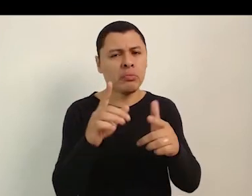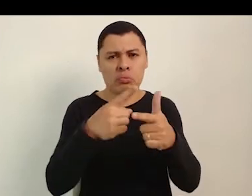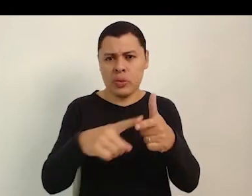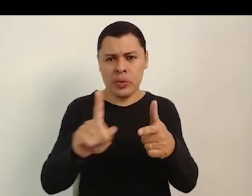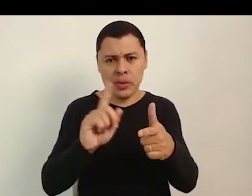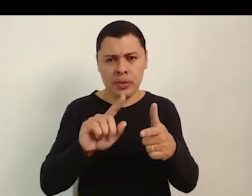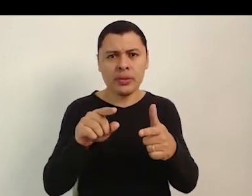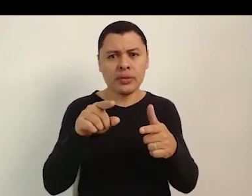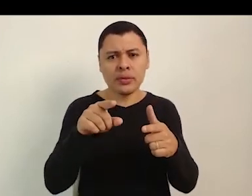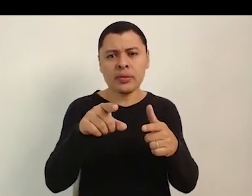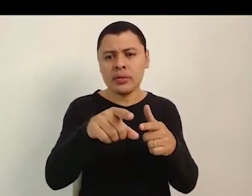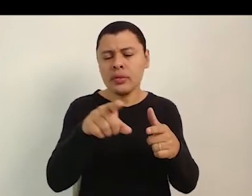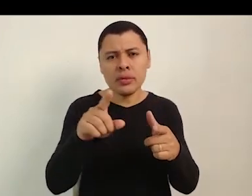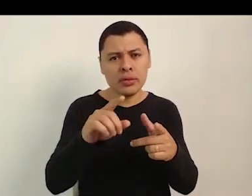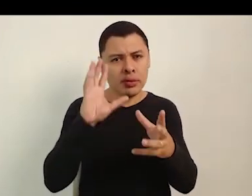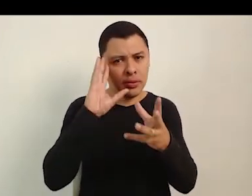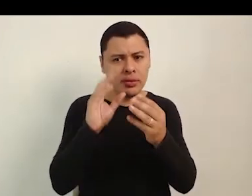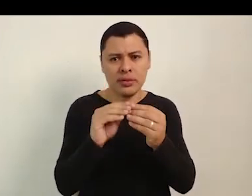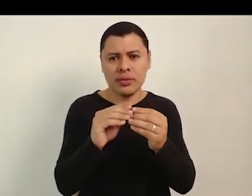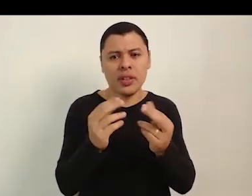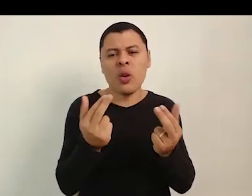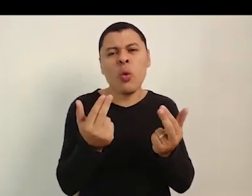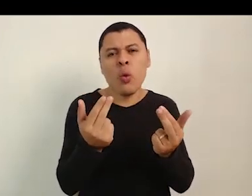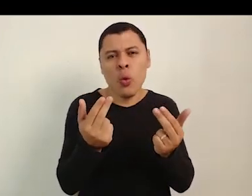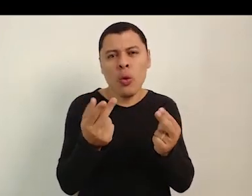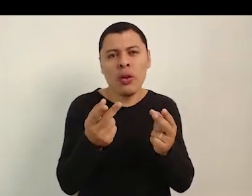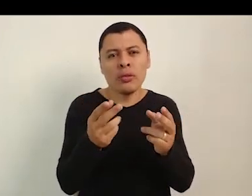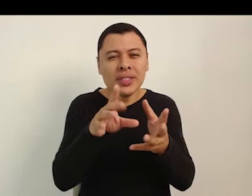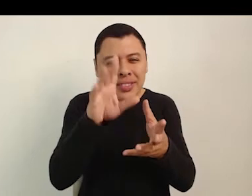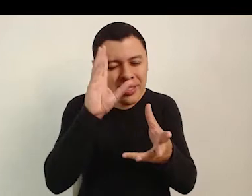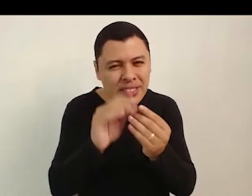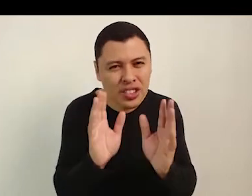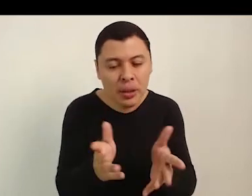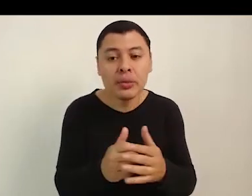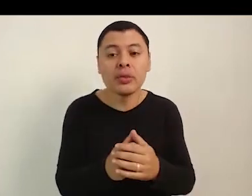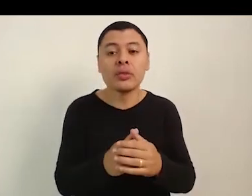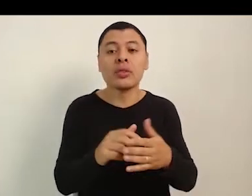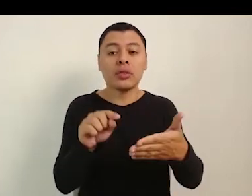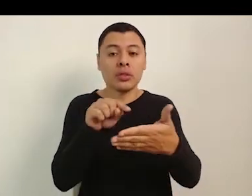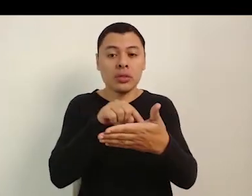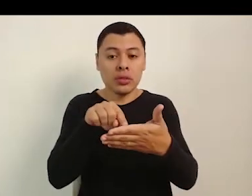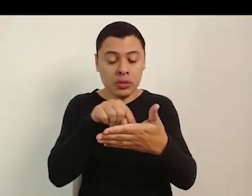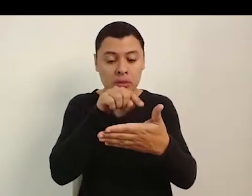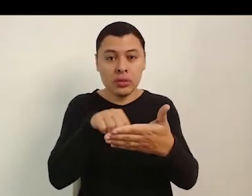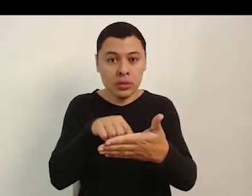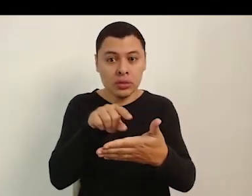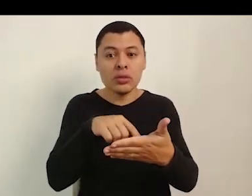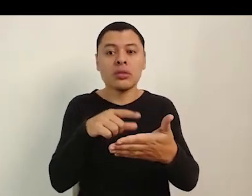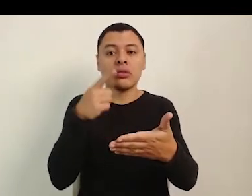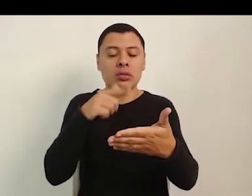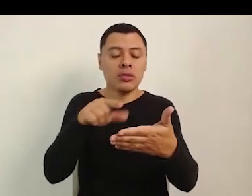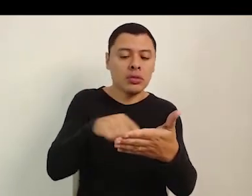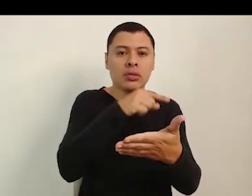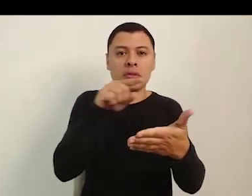problema. O restante da demonstração aqui é uma continuidade, né? Então, ele já demonstrou o slider, como que